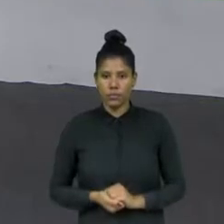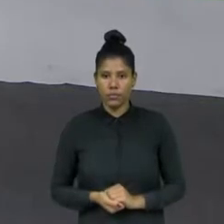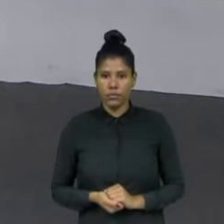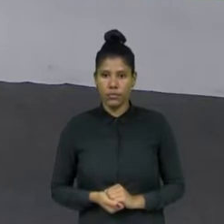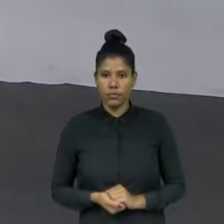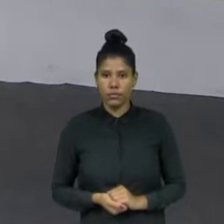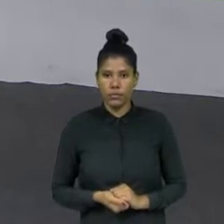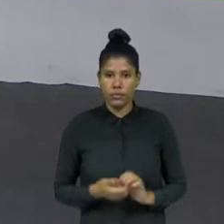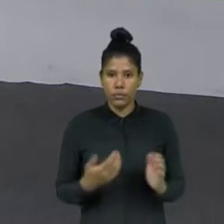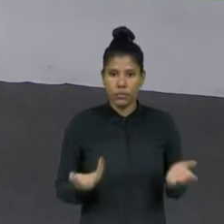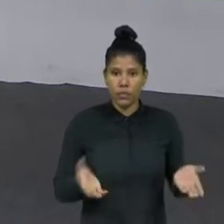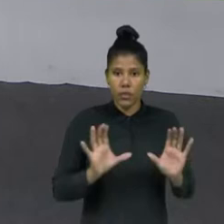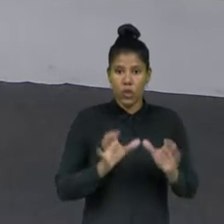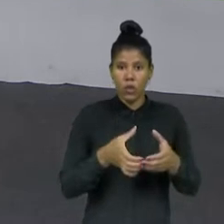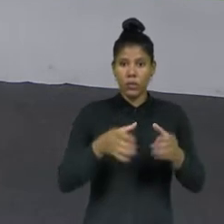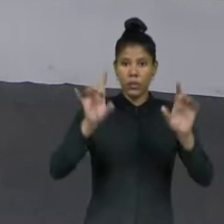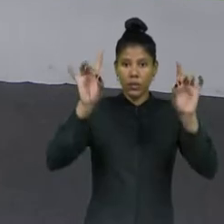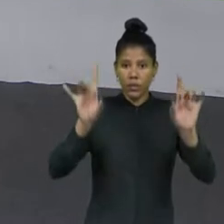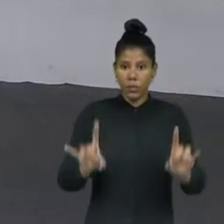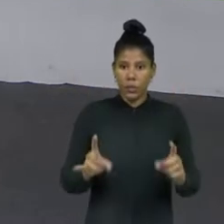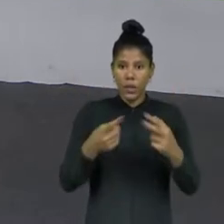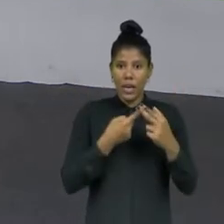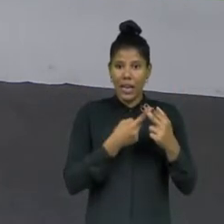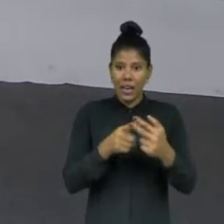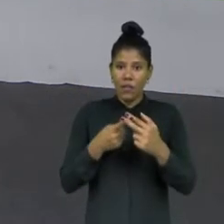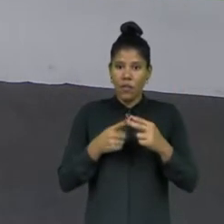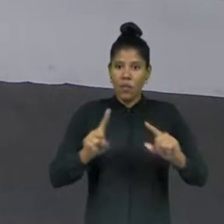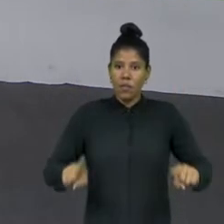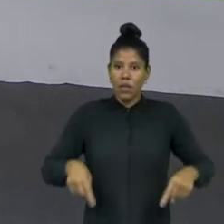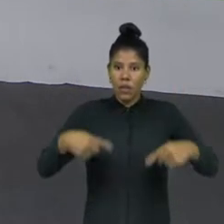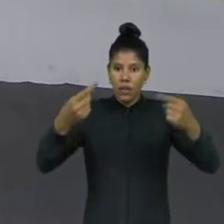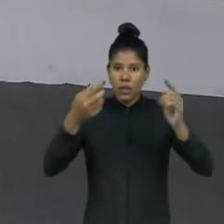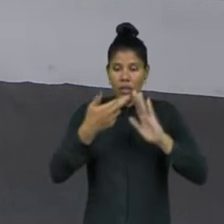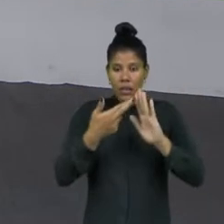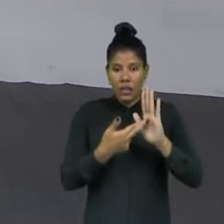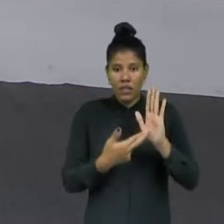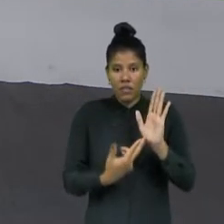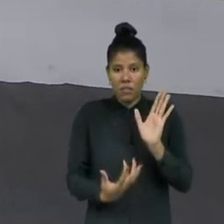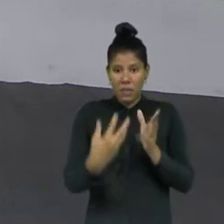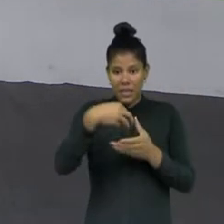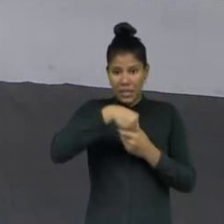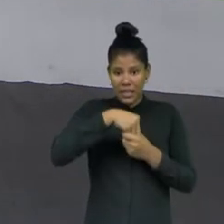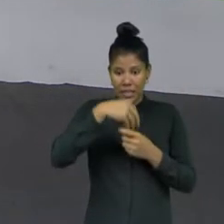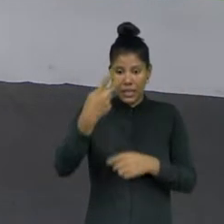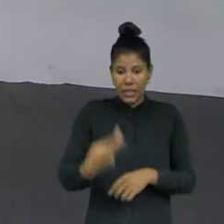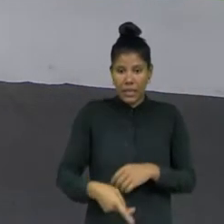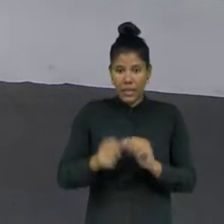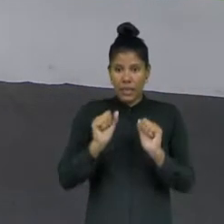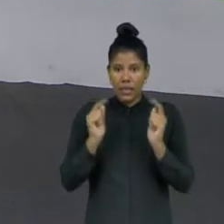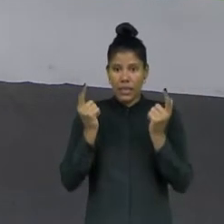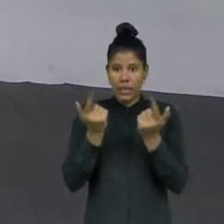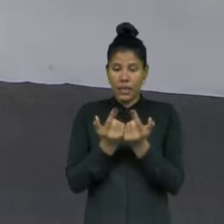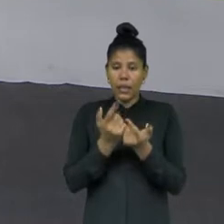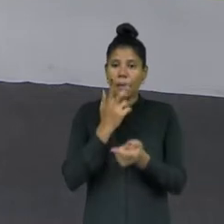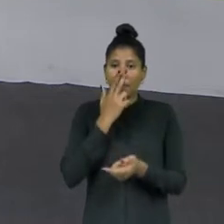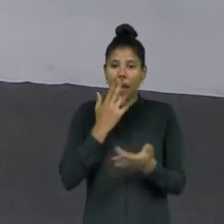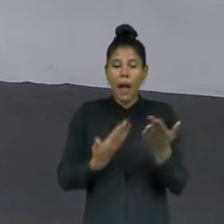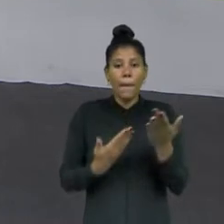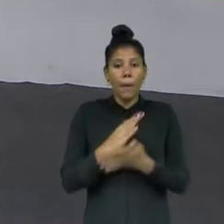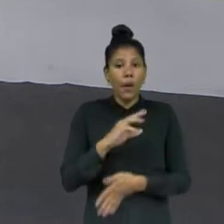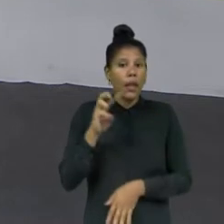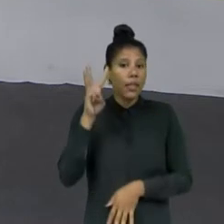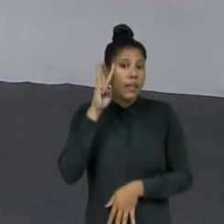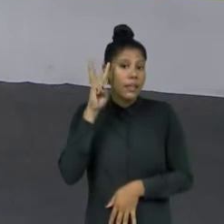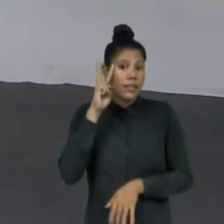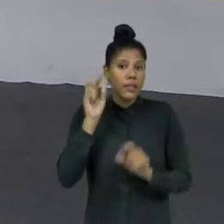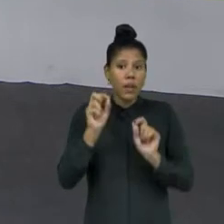E a Comissão Especial de Reforma e Atualização do Regimento Interno aqui da Assembleia Legislativa aprovou nesta terça-feira o